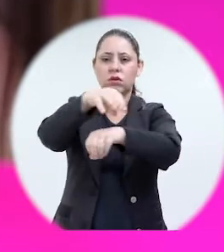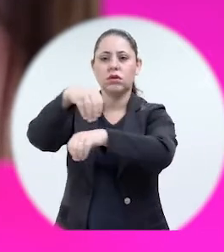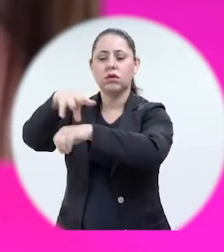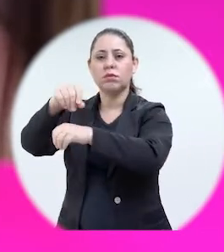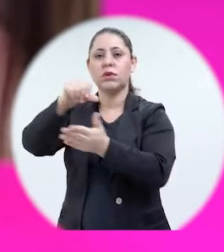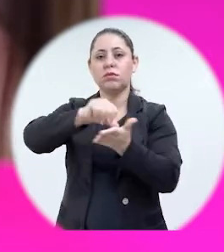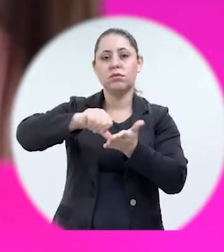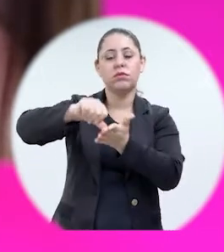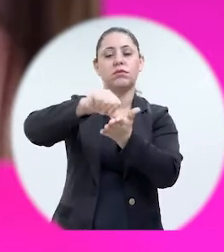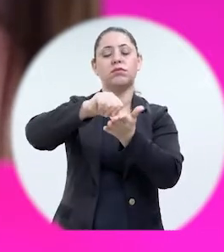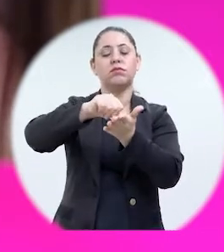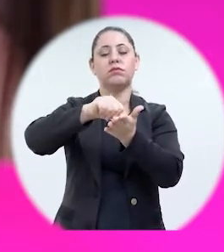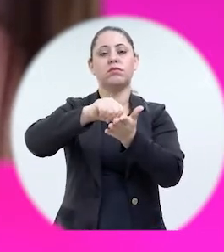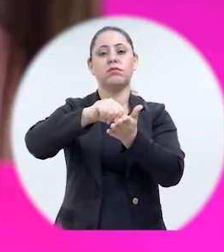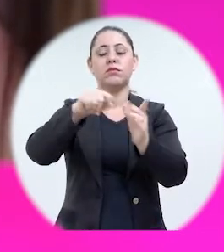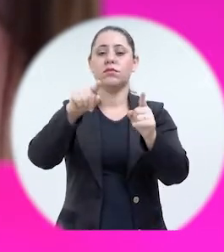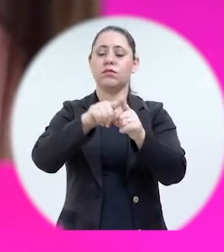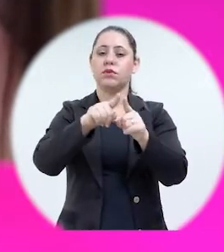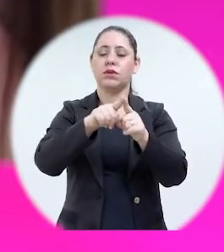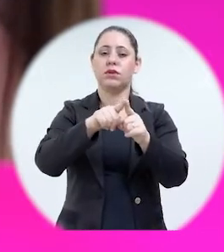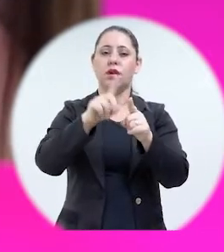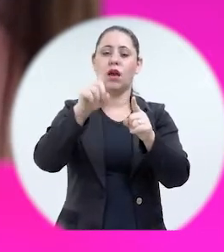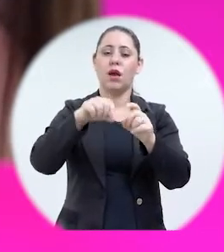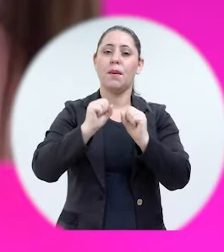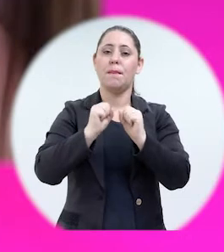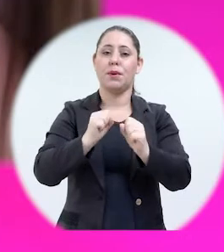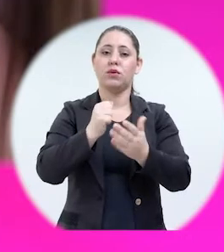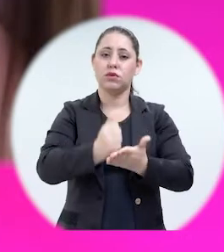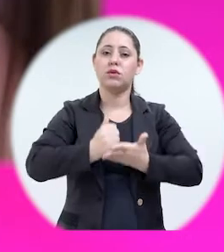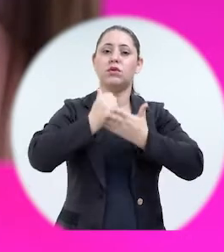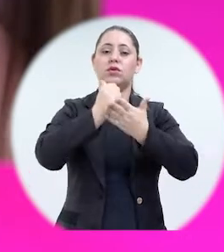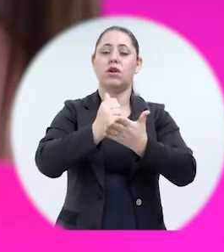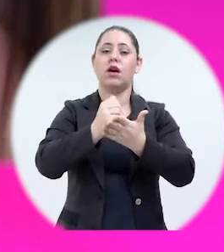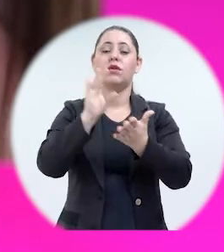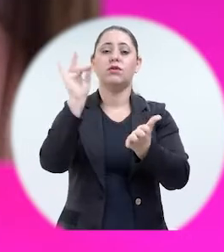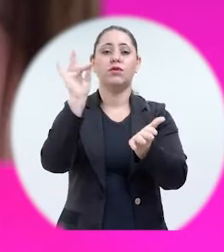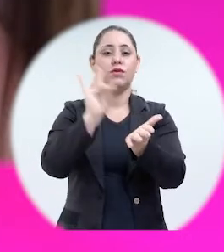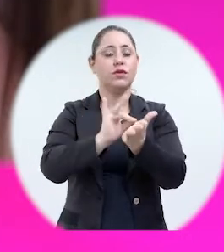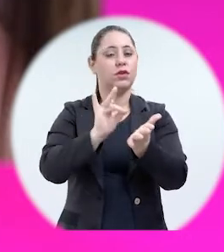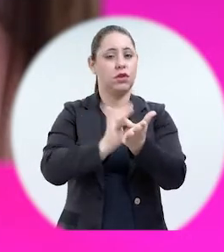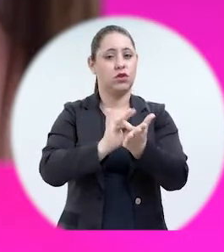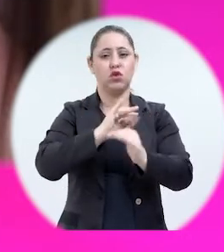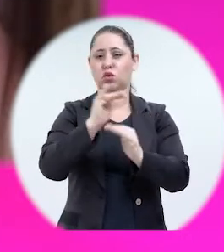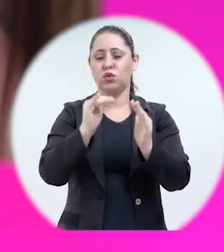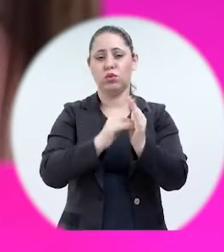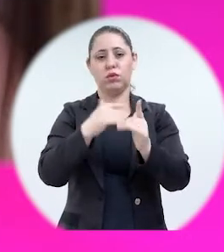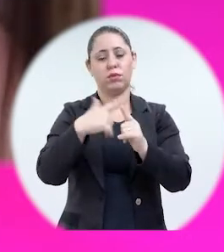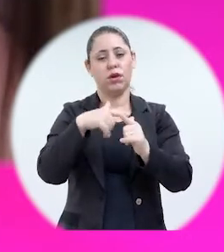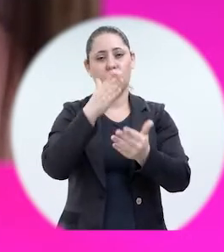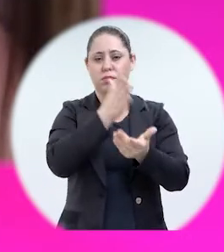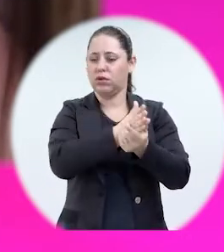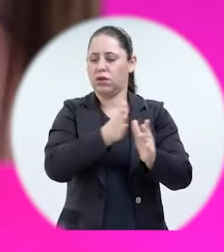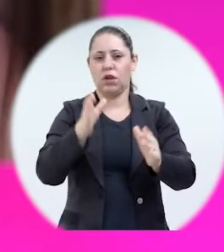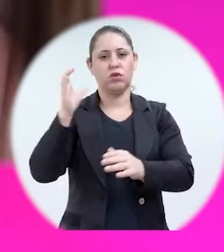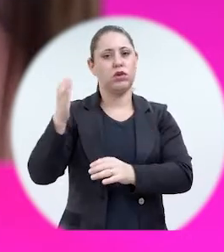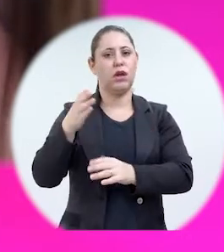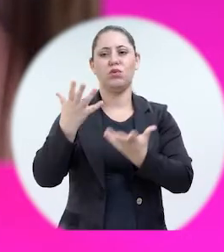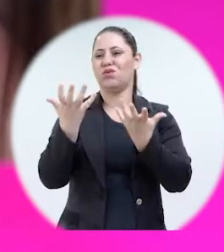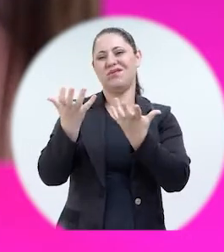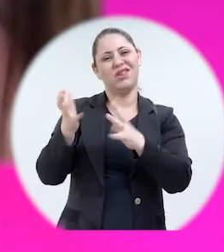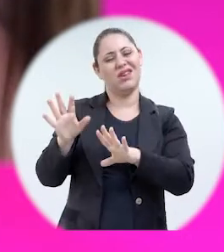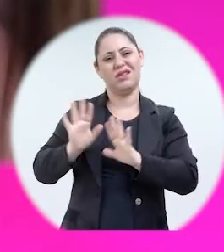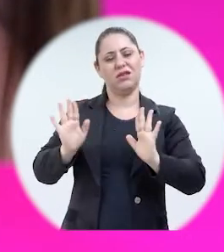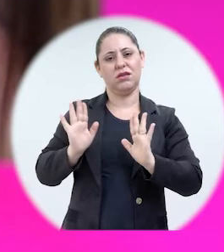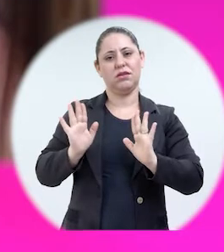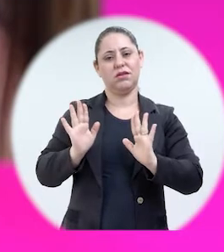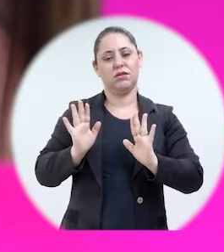encaminhamentos devidos para a rede, enfim, né, para que a gente possa auxiliá-la mesmo como um todo, porque nem sempre é o processo penal